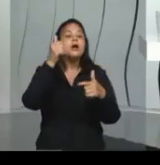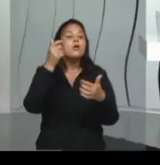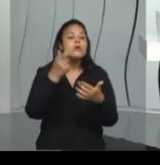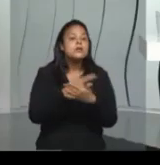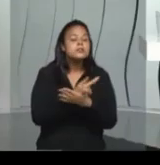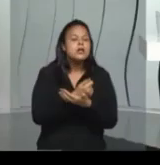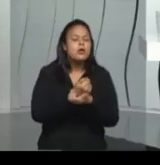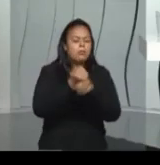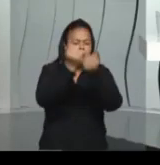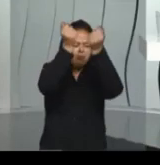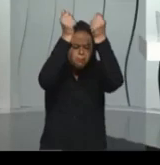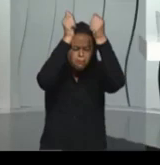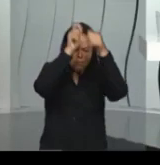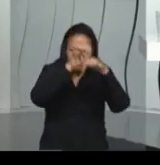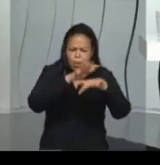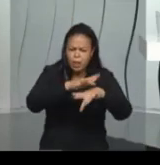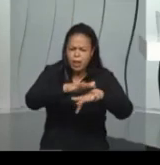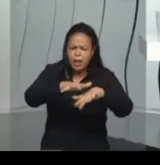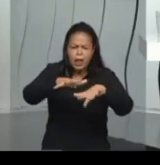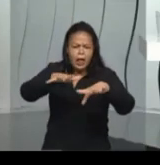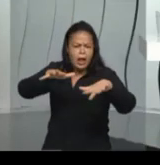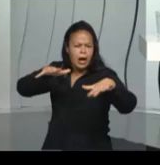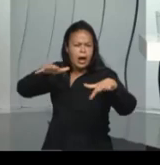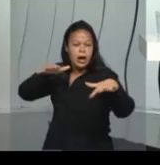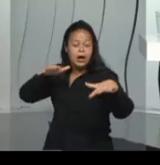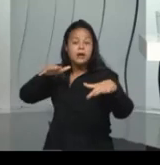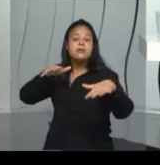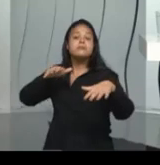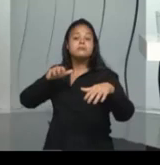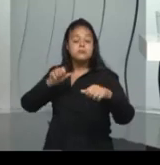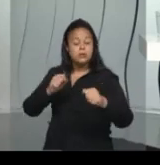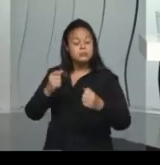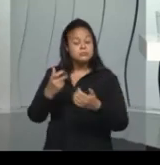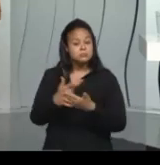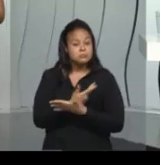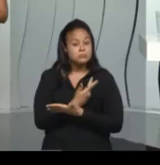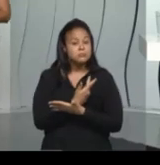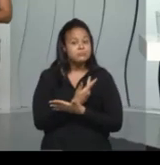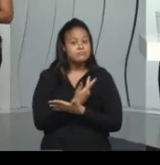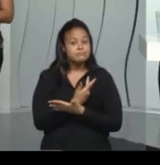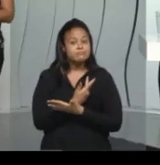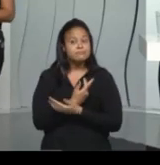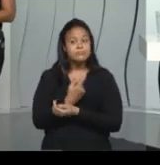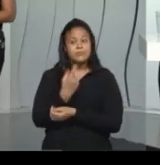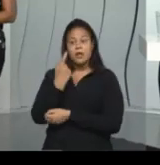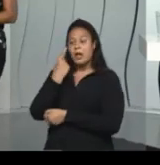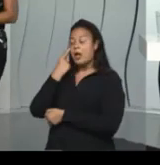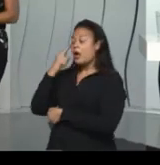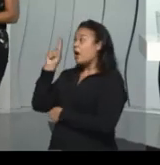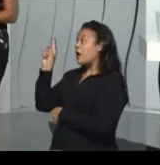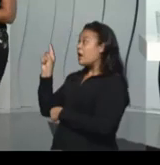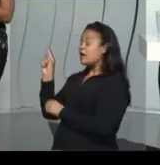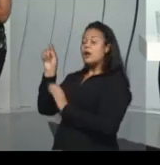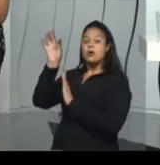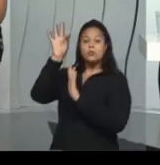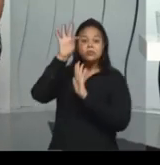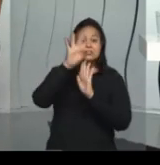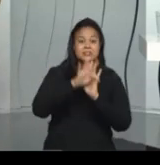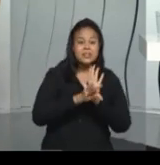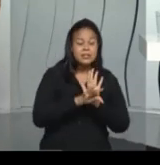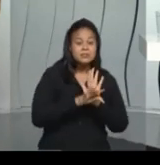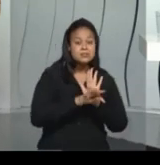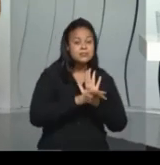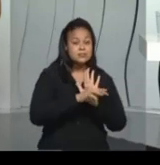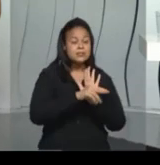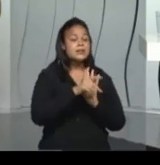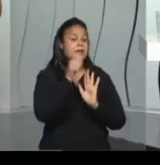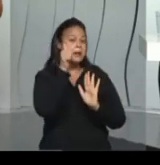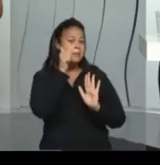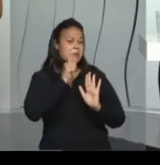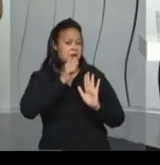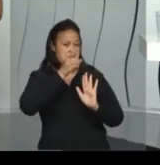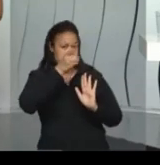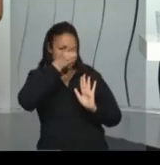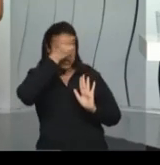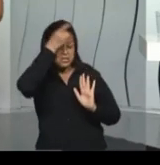devastação. Olha, as impressões, né, da autora. Então, essa questão